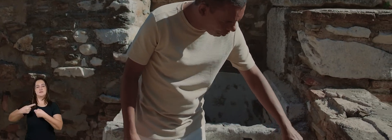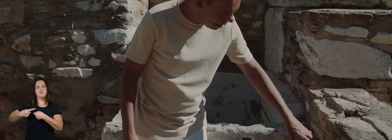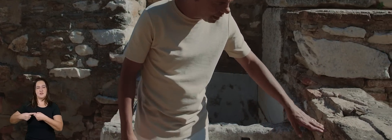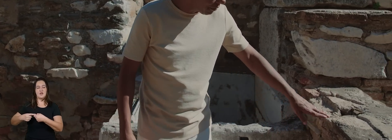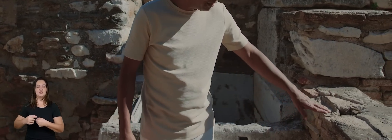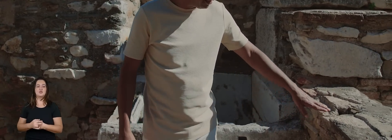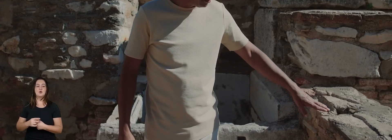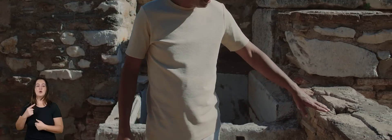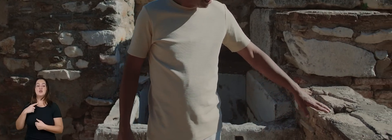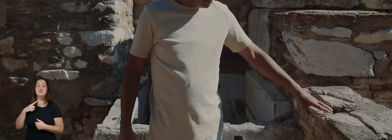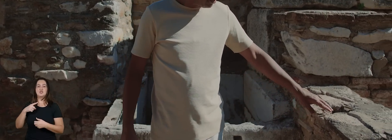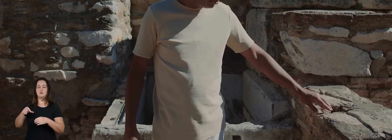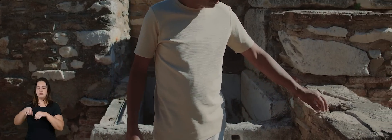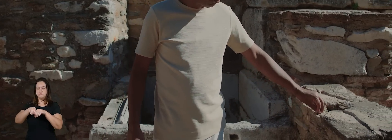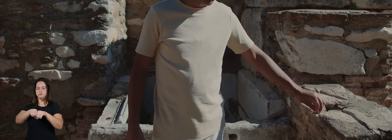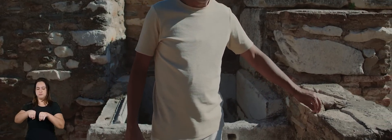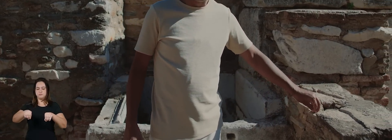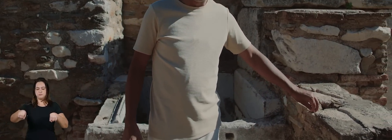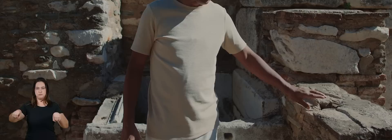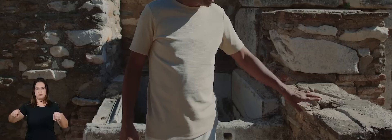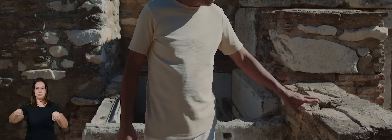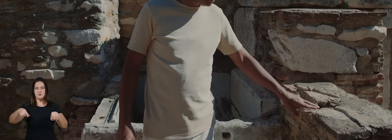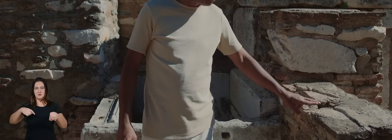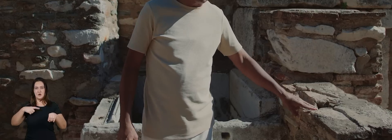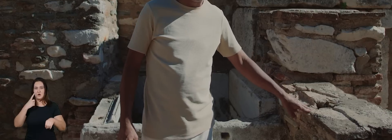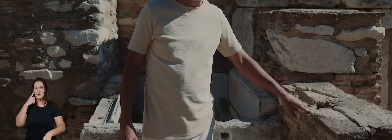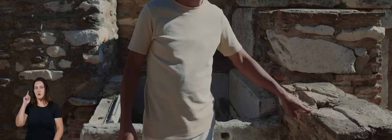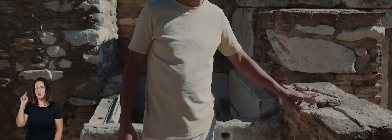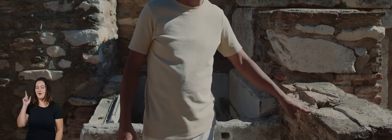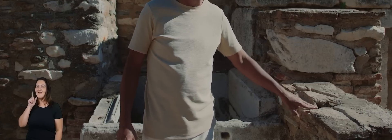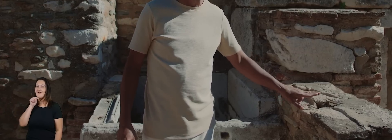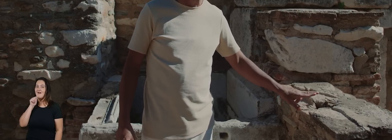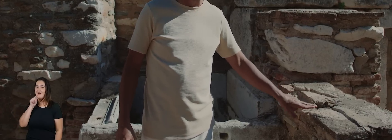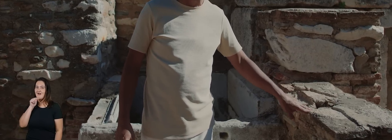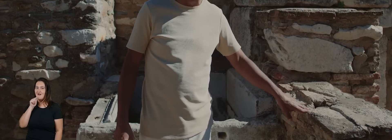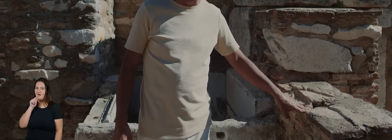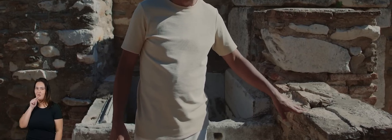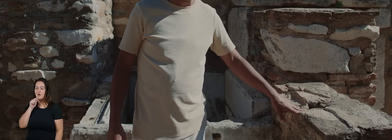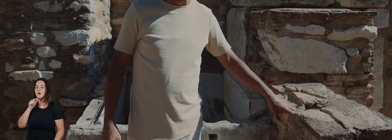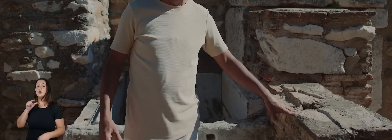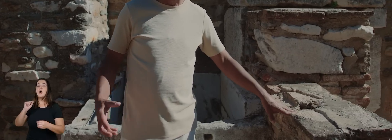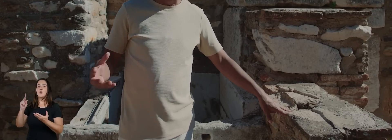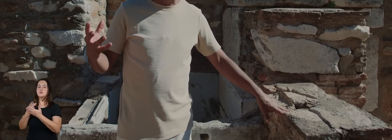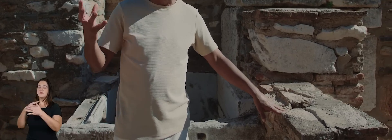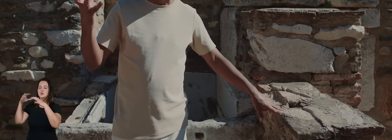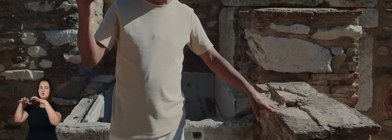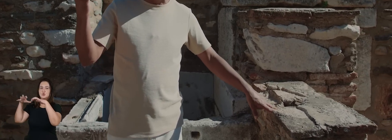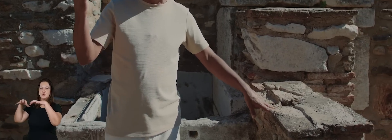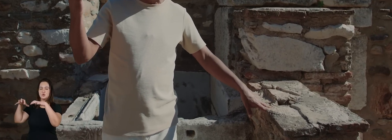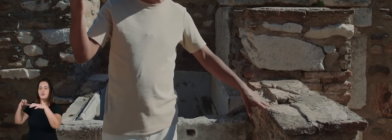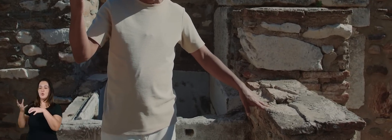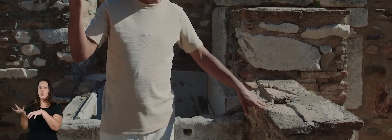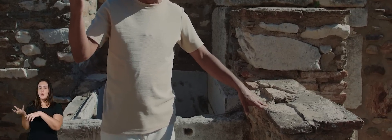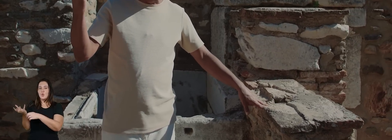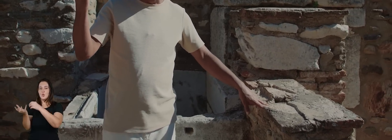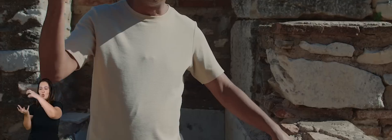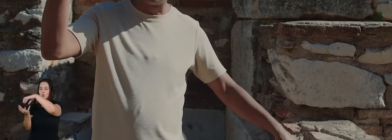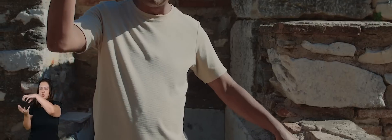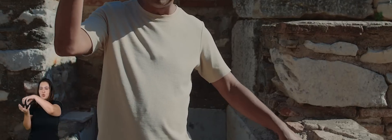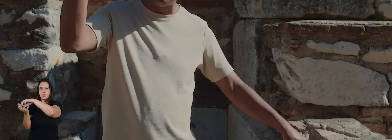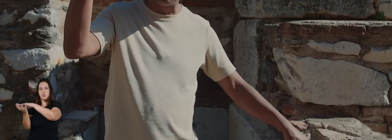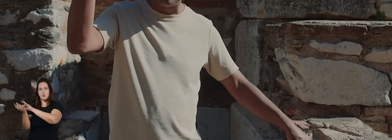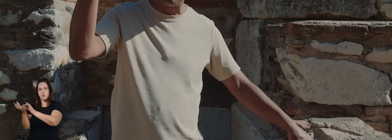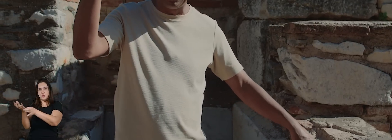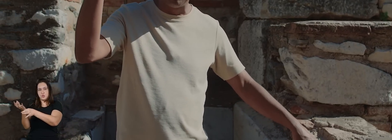essa tubulação aqui, ela tinha duas funções. Essa aqui específica era para água. Eles recolhiam água de chuva